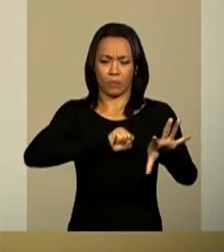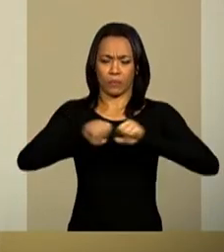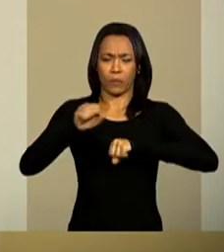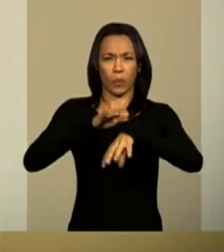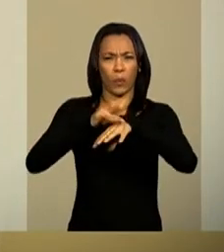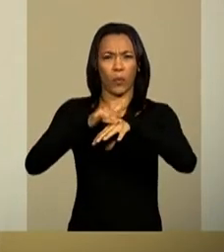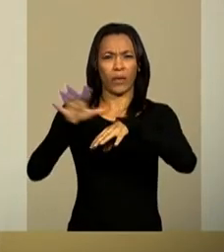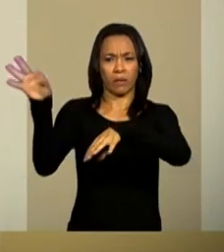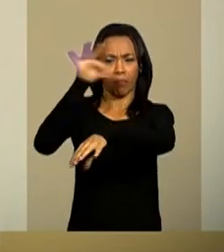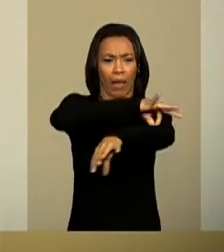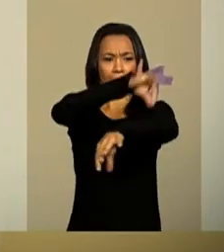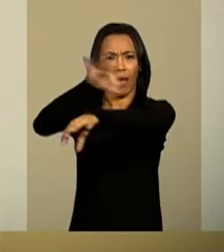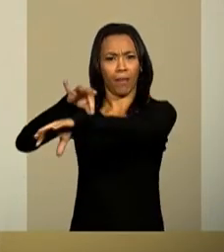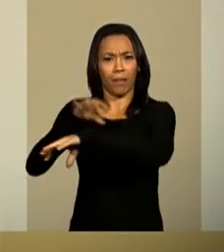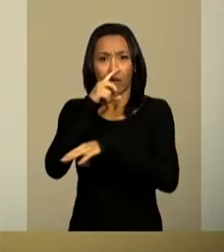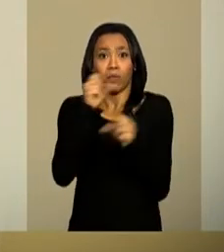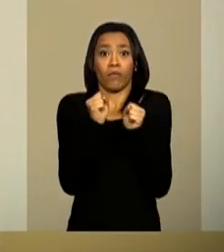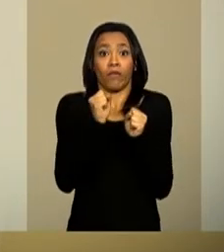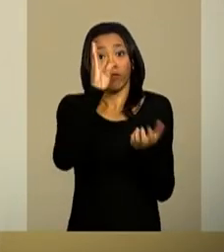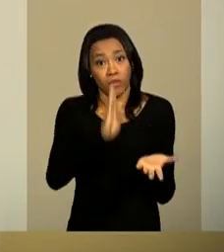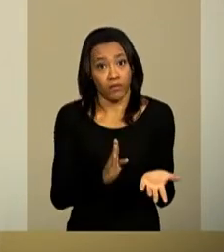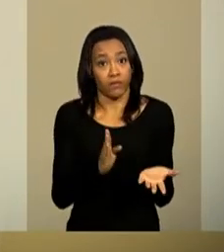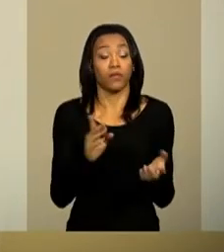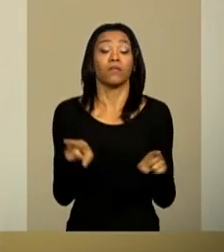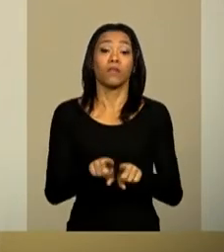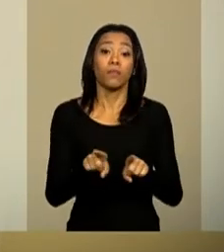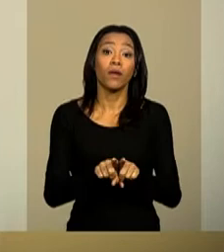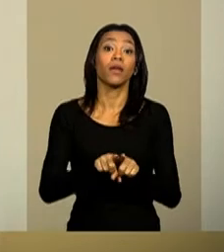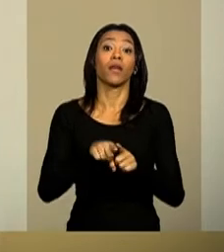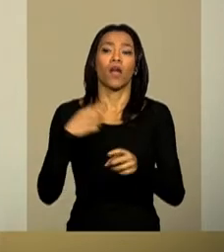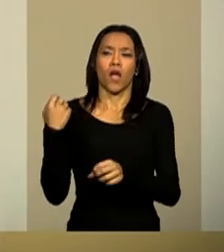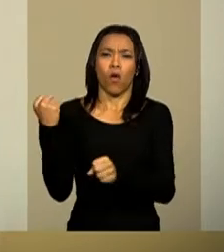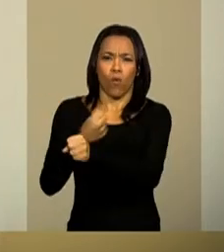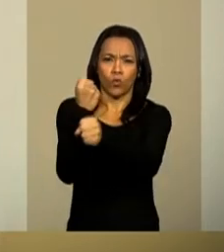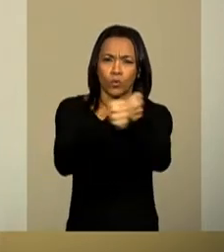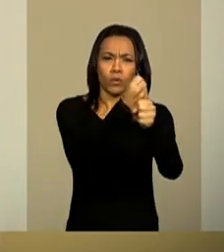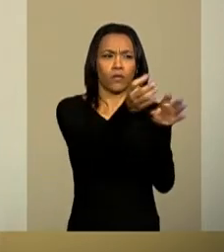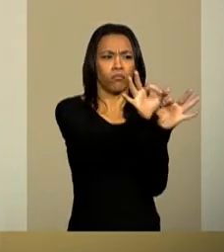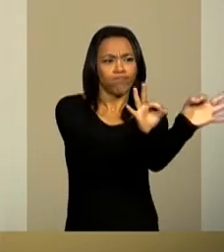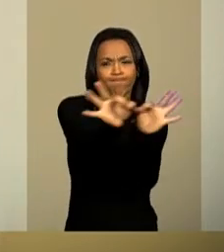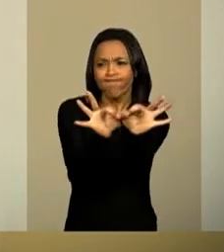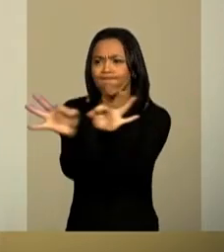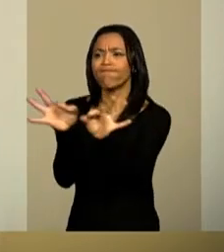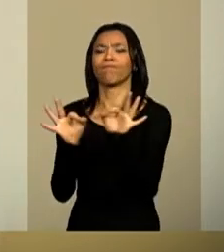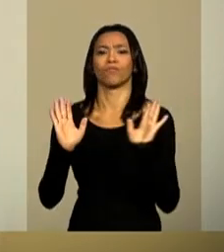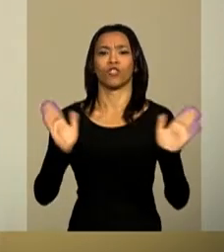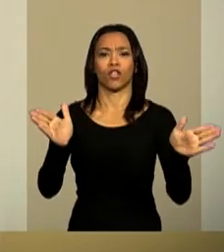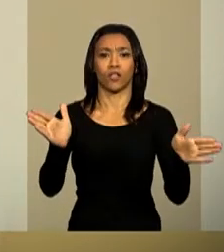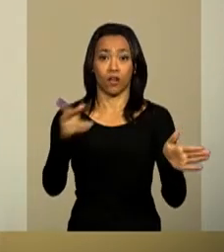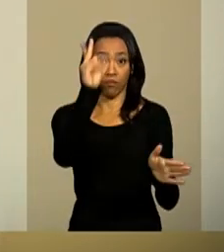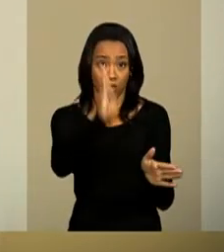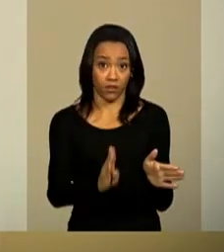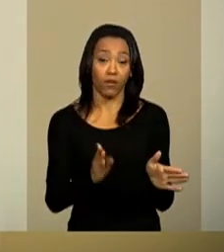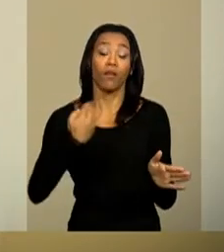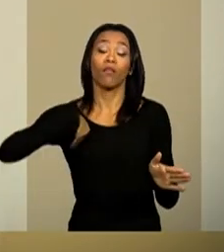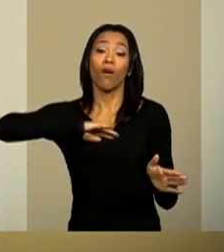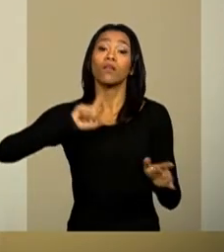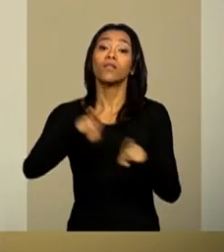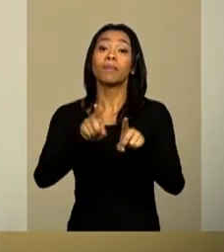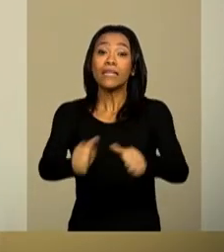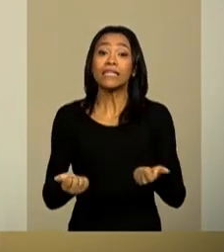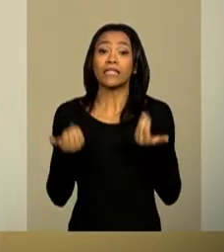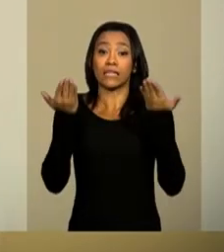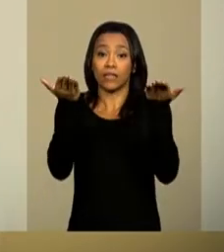Copa em pleno inverno no Brasil. Além das grandes obras físicas e da infraestrutura, estamos entregando